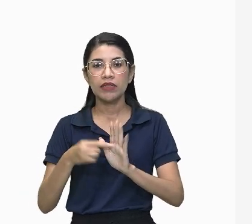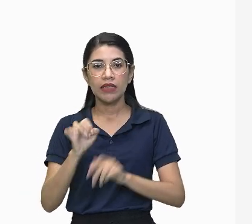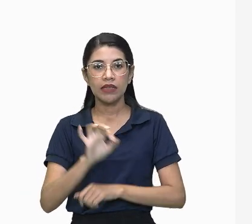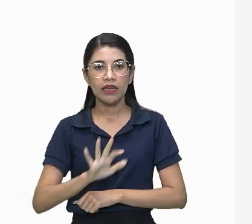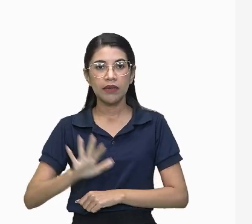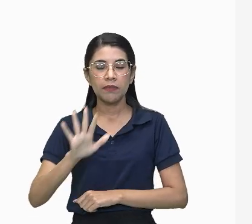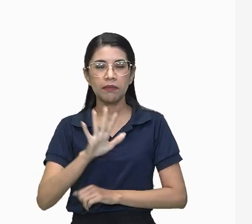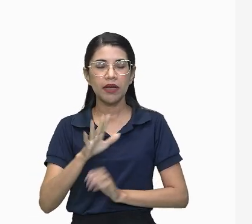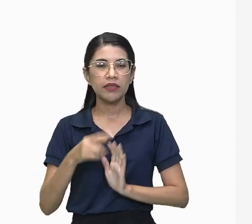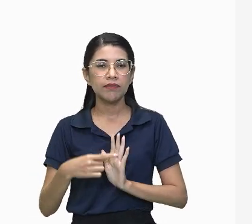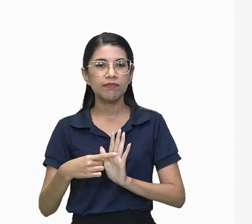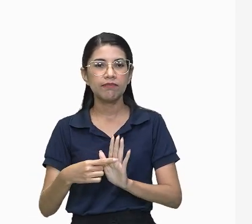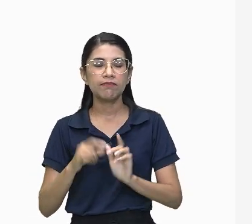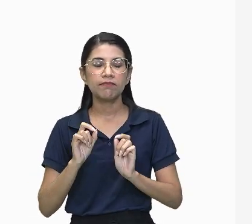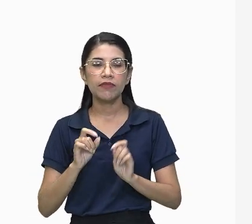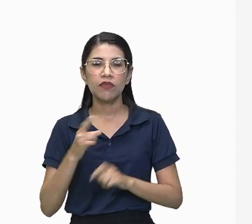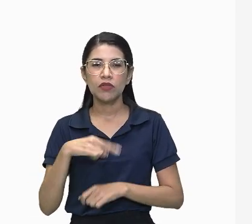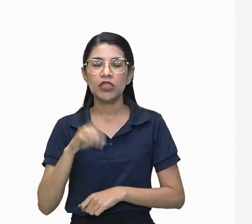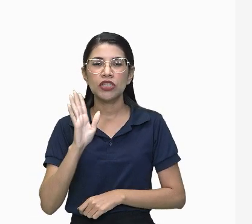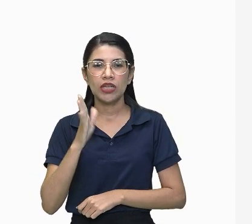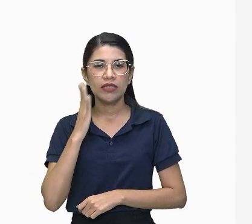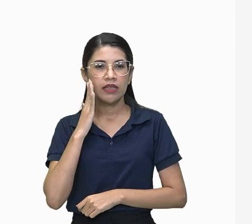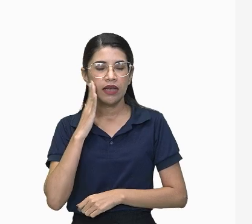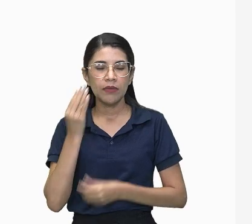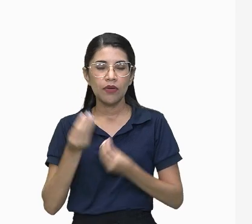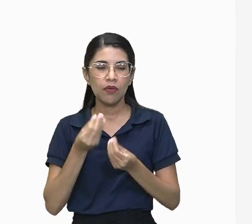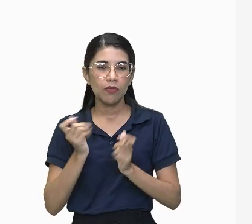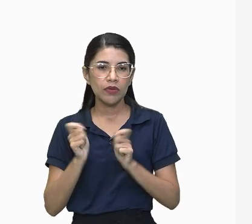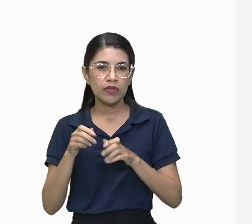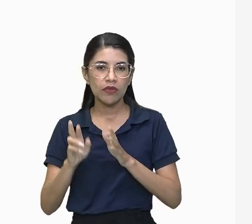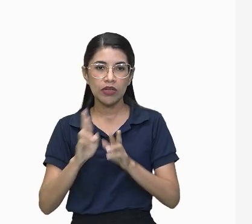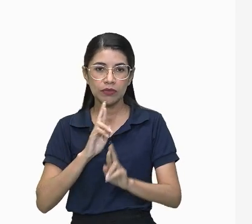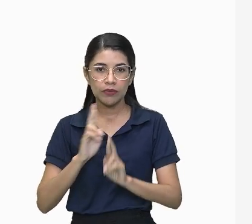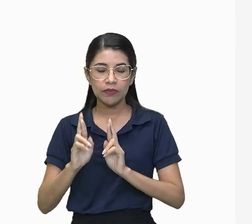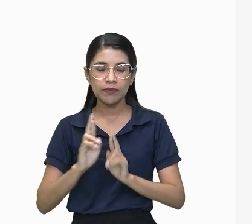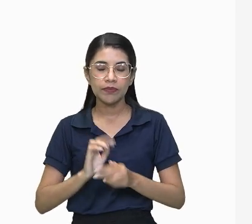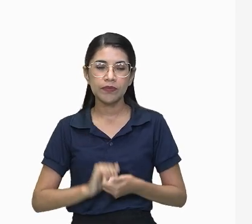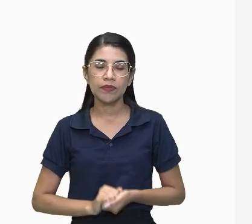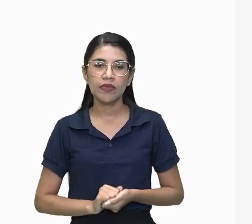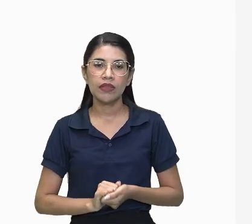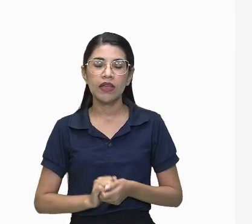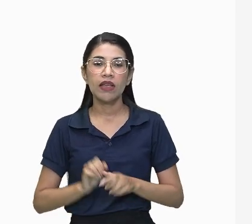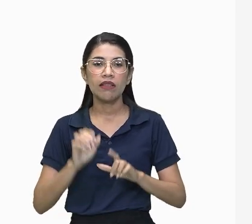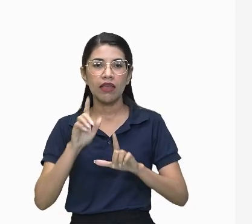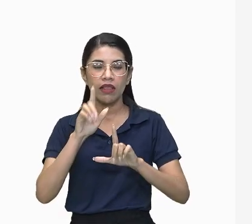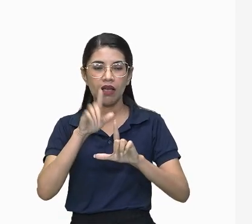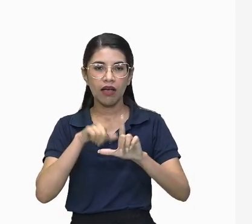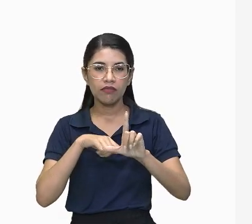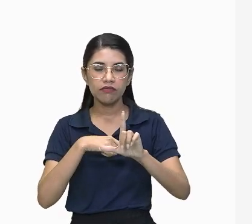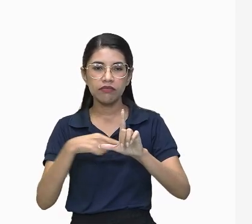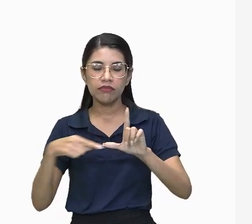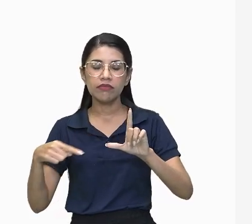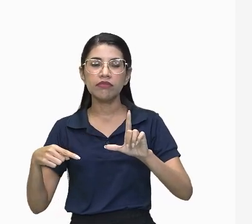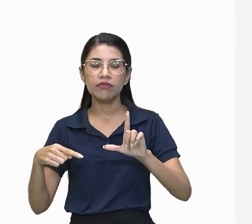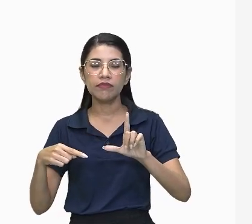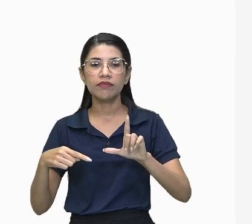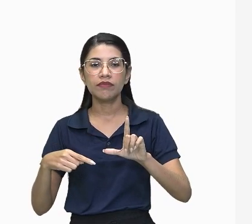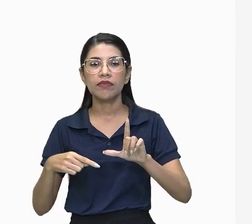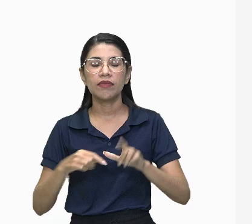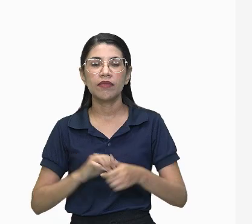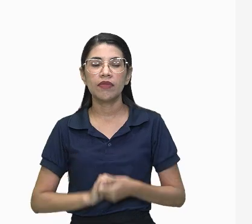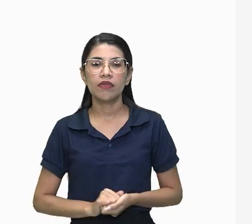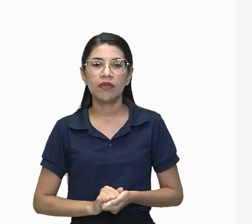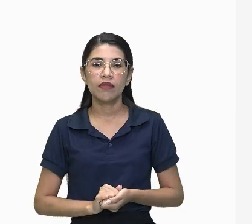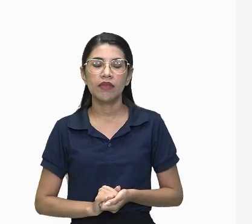você tem aí bagagem para responder esse tipo de pergunta, né? Temos aqui o plano cartesiano, tá? Eu